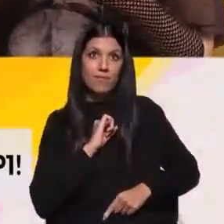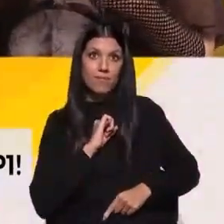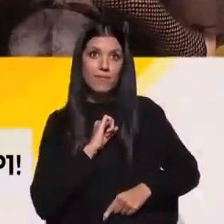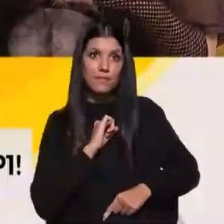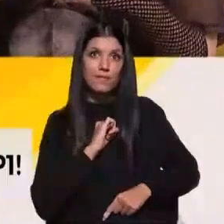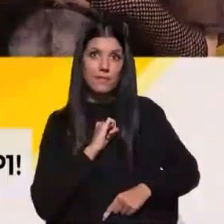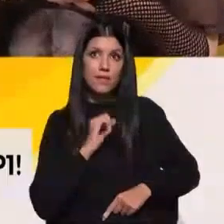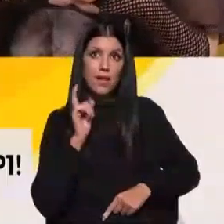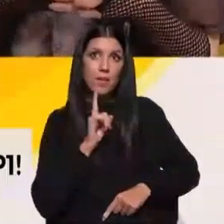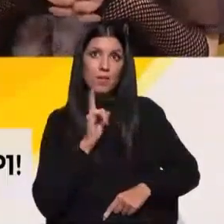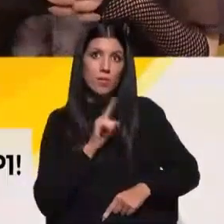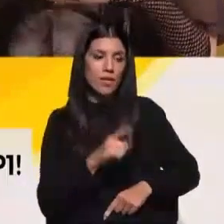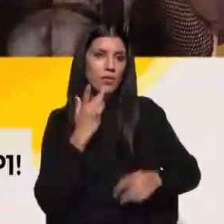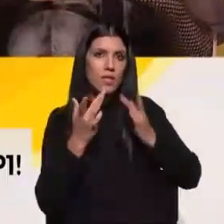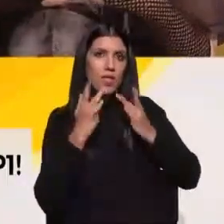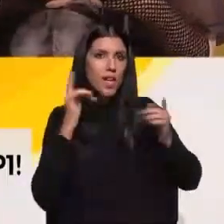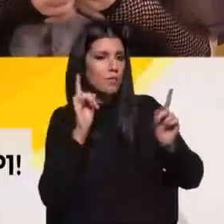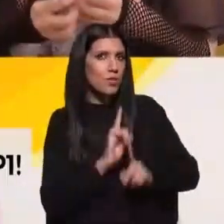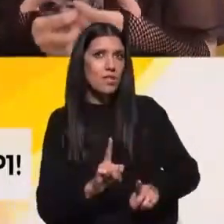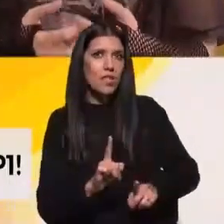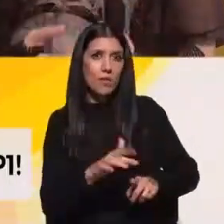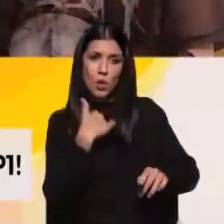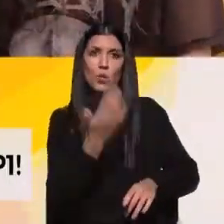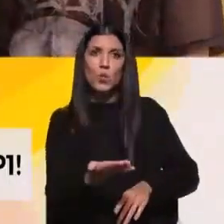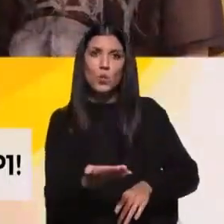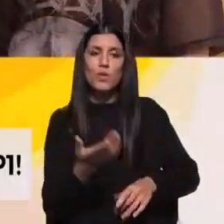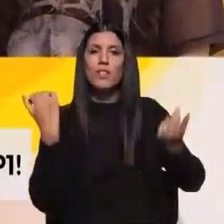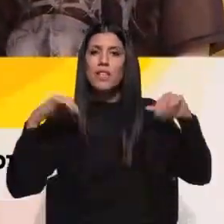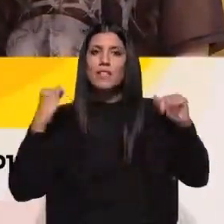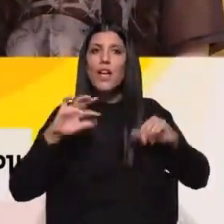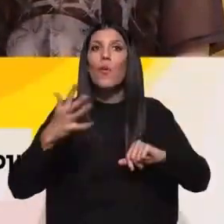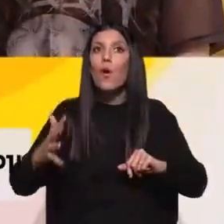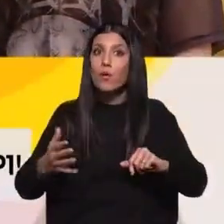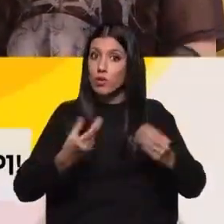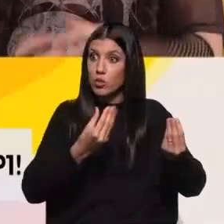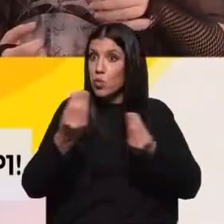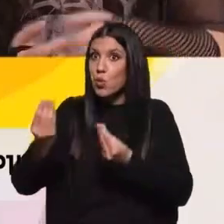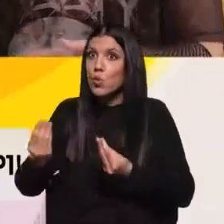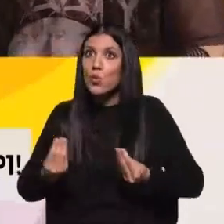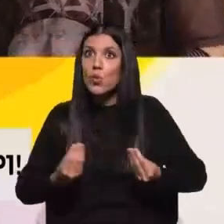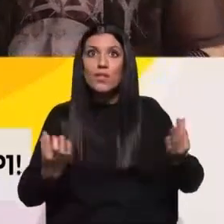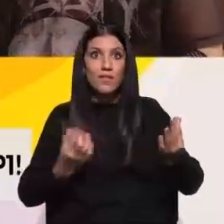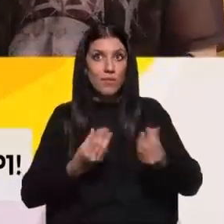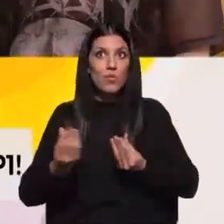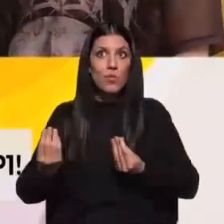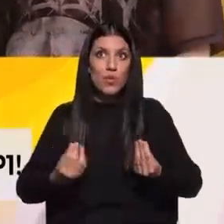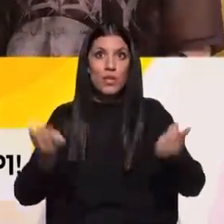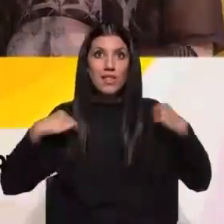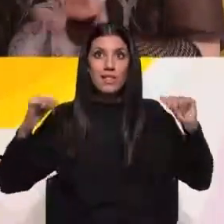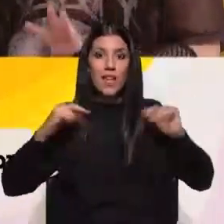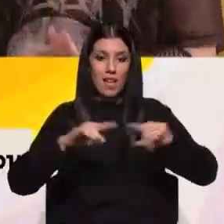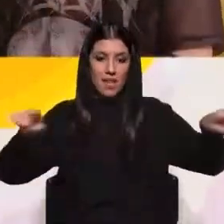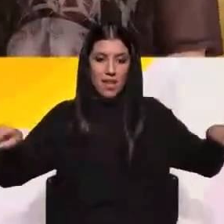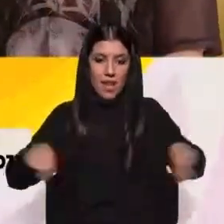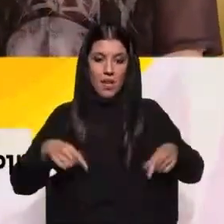diferença no quanto eles fazem teatro musical e no que eles fazem melhor. E onde é que vocês ensaiam? É porque são muitos, não é? Somos muitos. Nós ensaiamos num